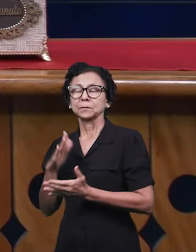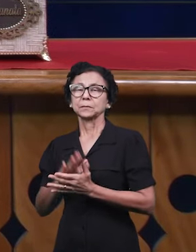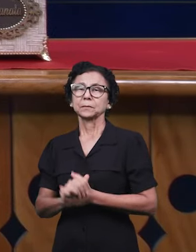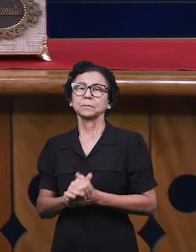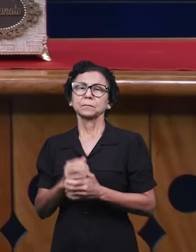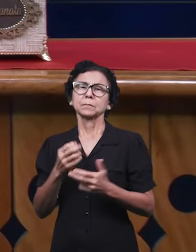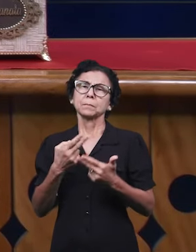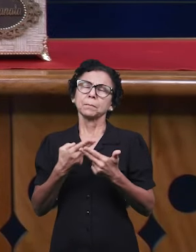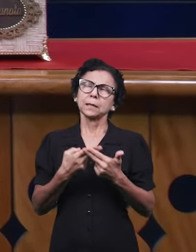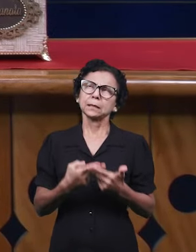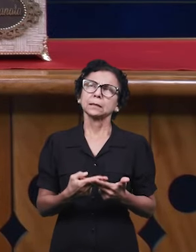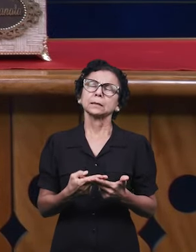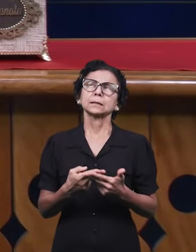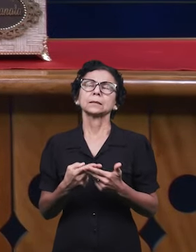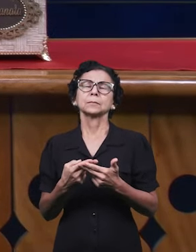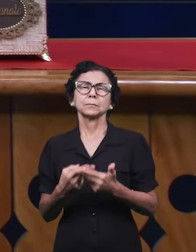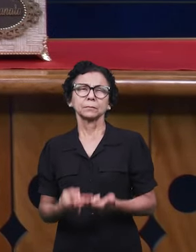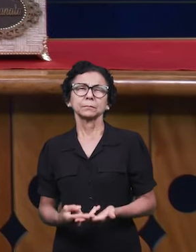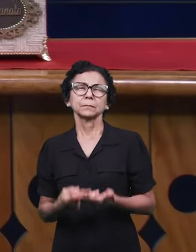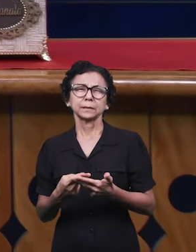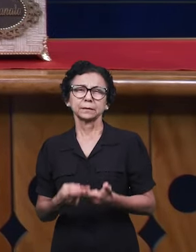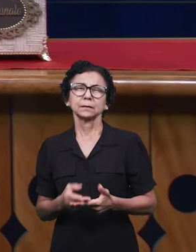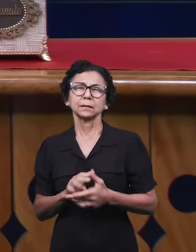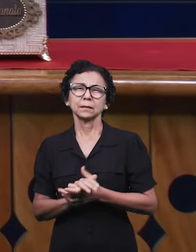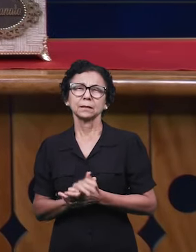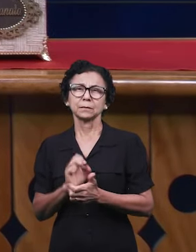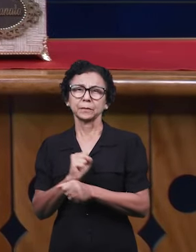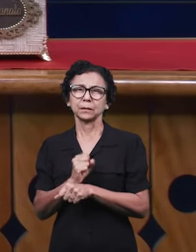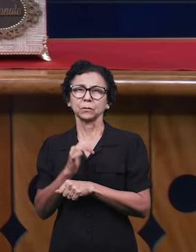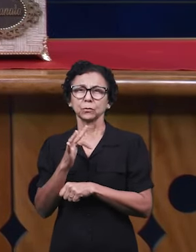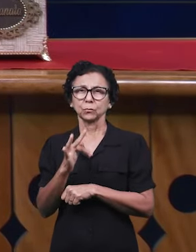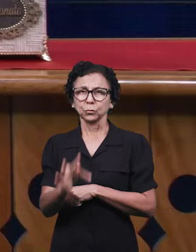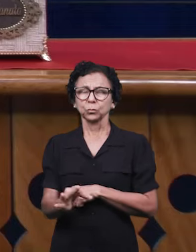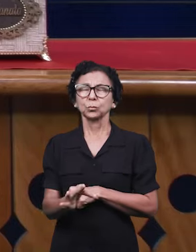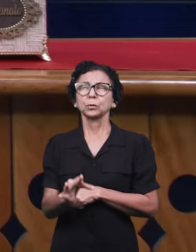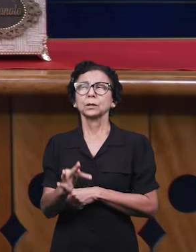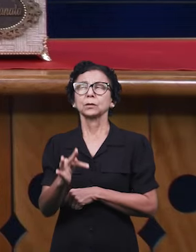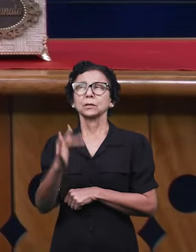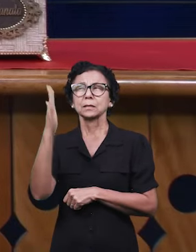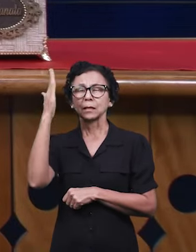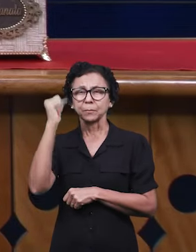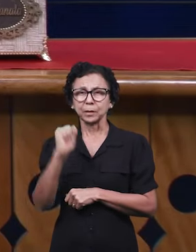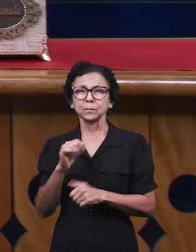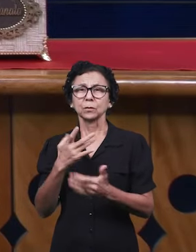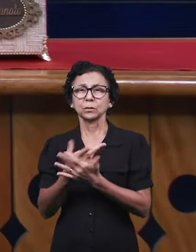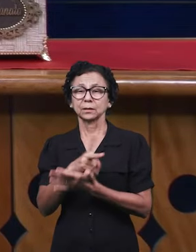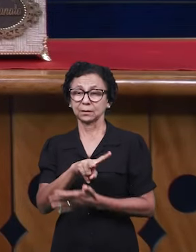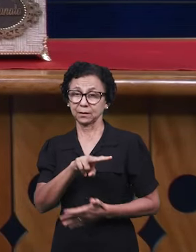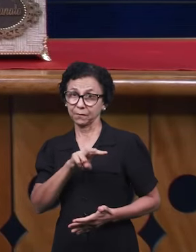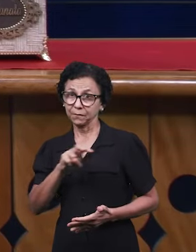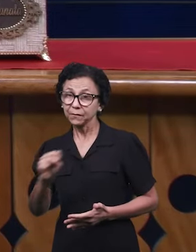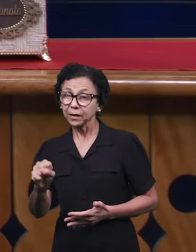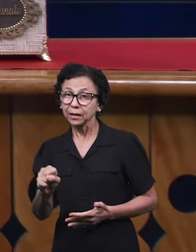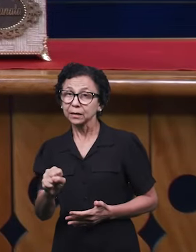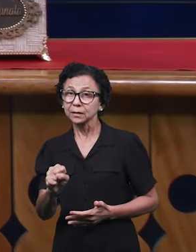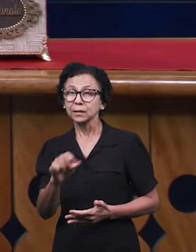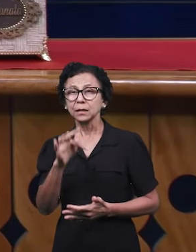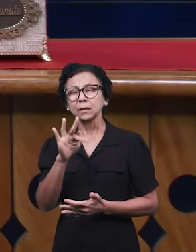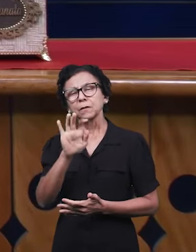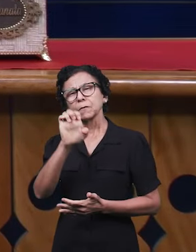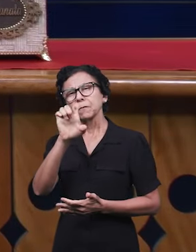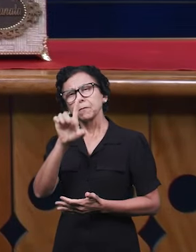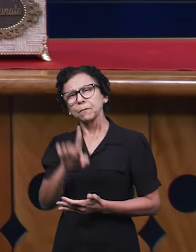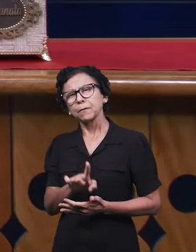expectativa. E, inclusive, quando você fala sobre fé, você fala a fé como